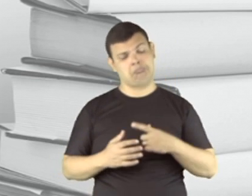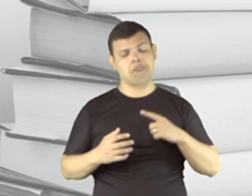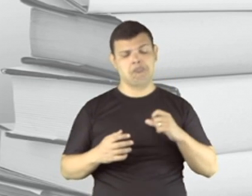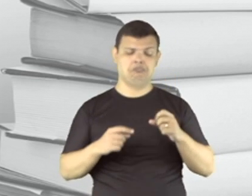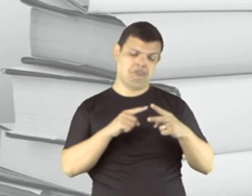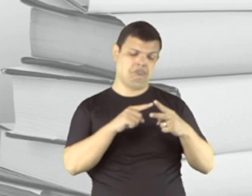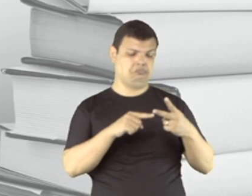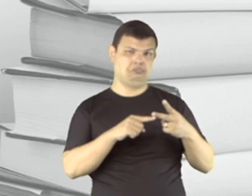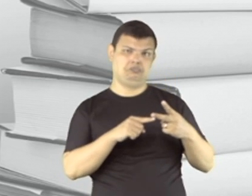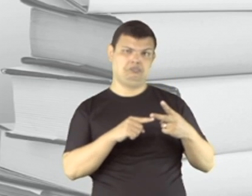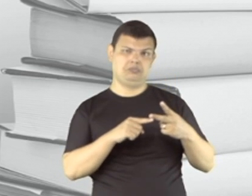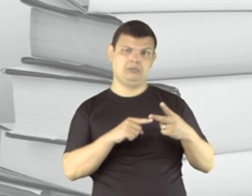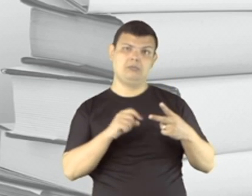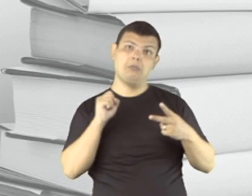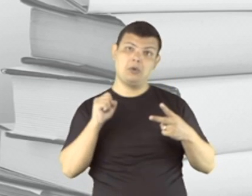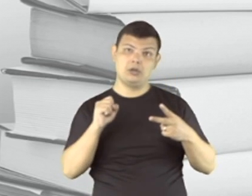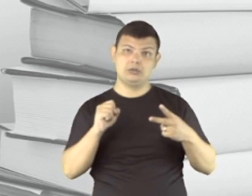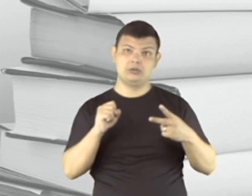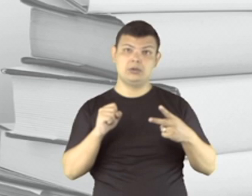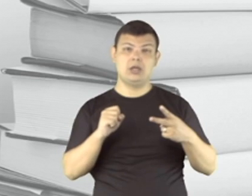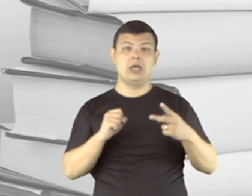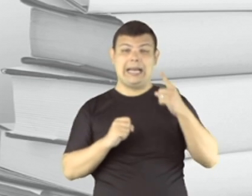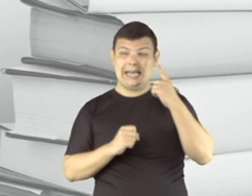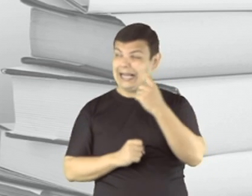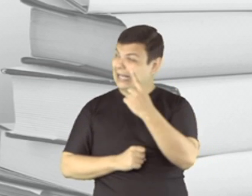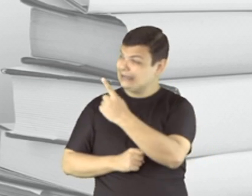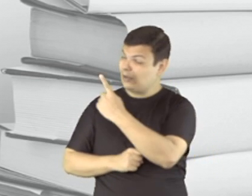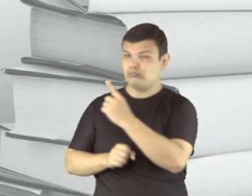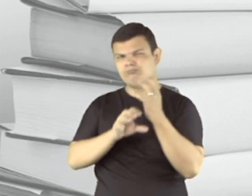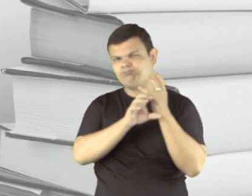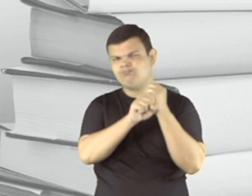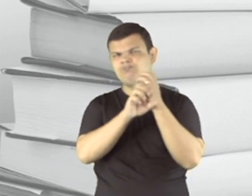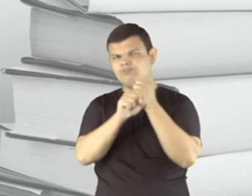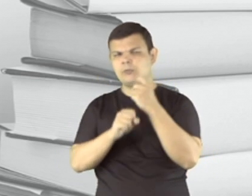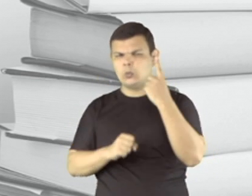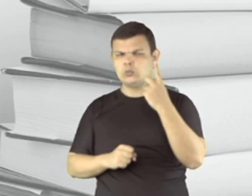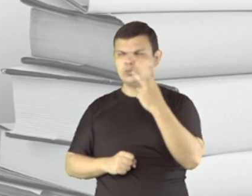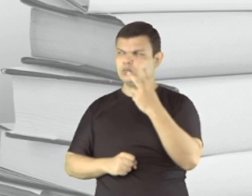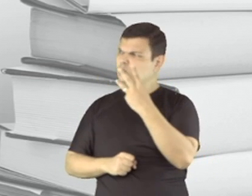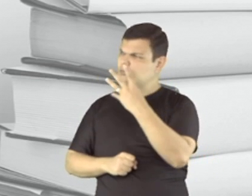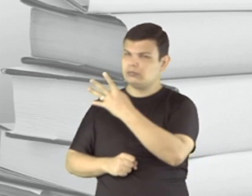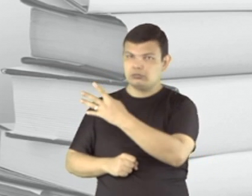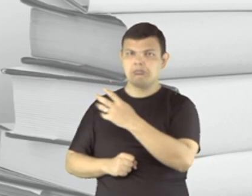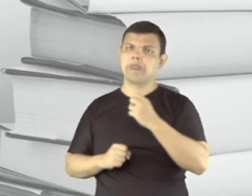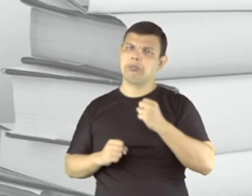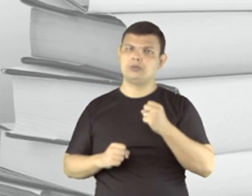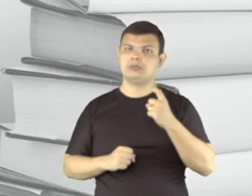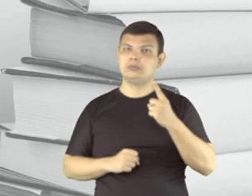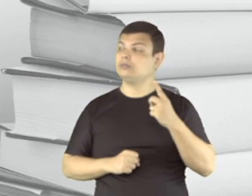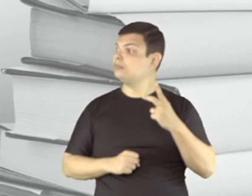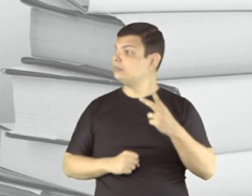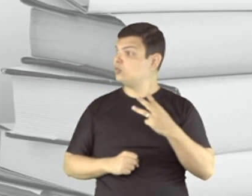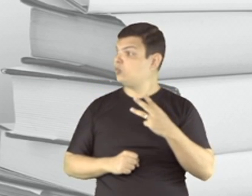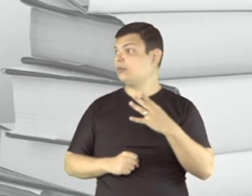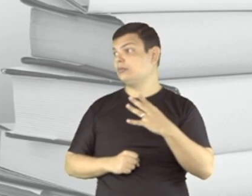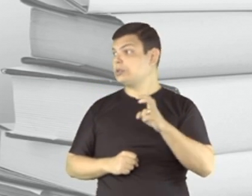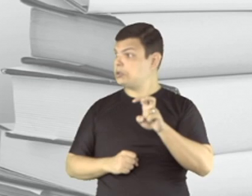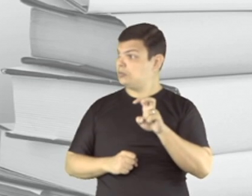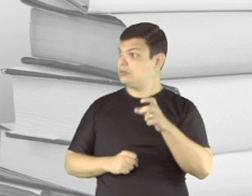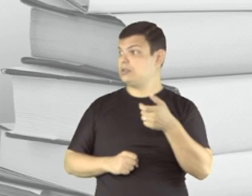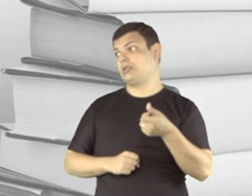formas. Eu posso pegar aqui e contar os quadradinhos internos. 1, 2, 3,